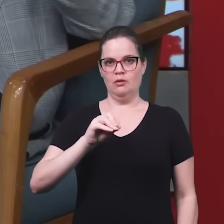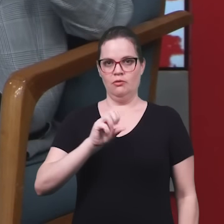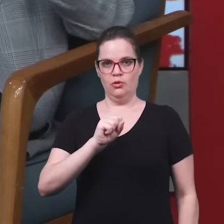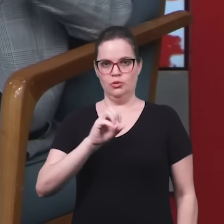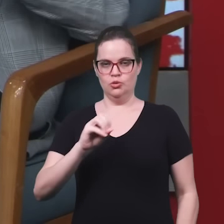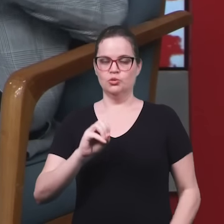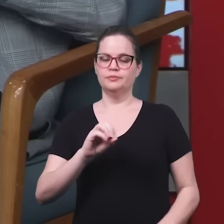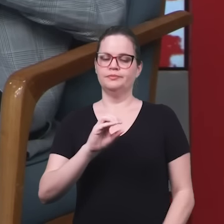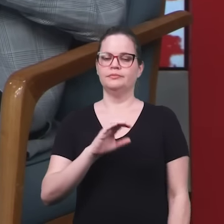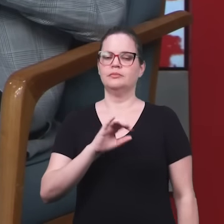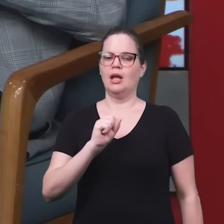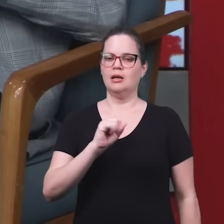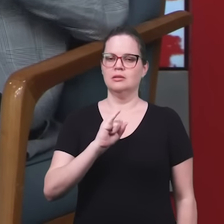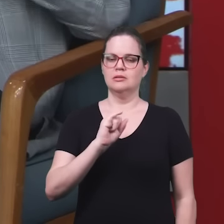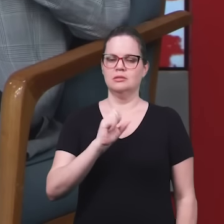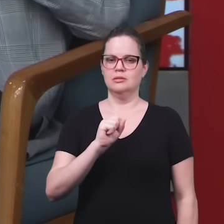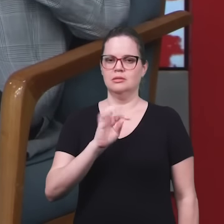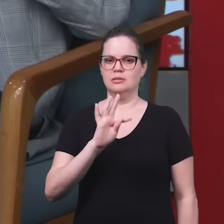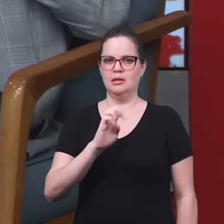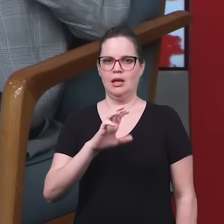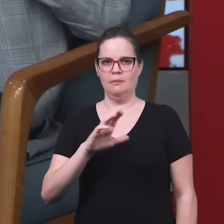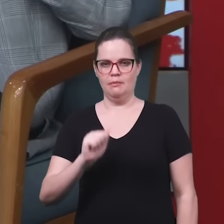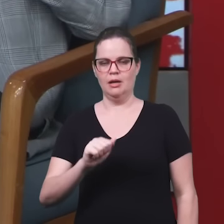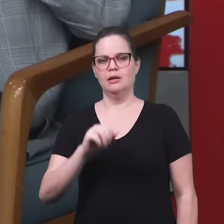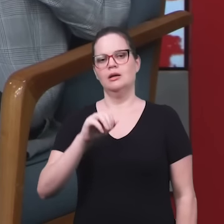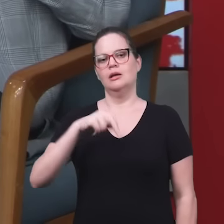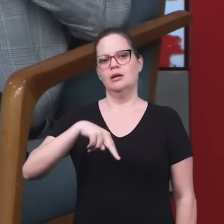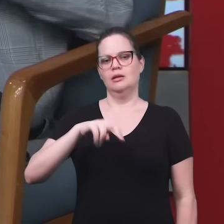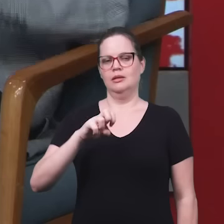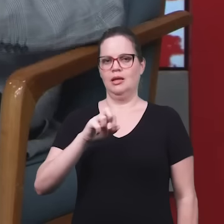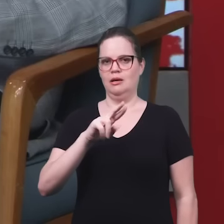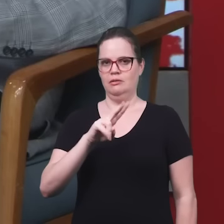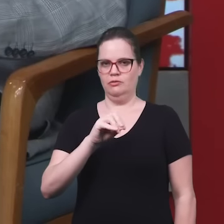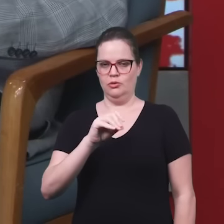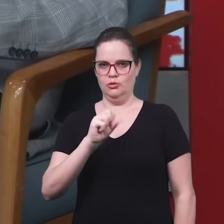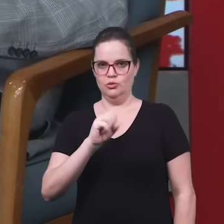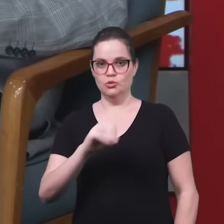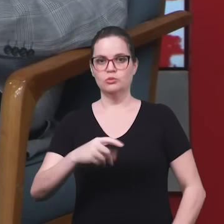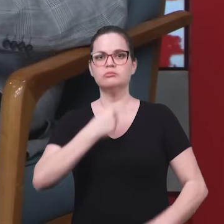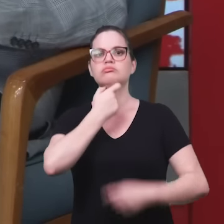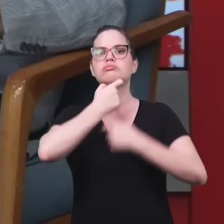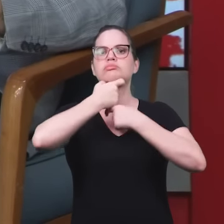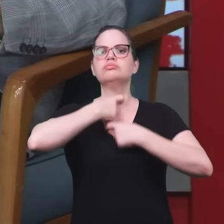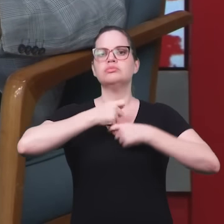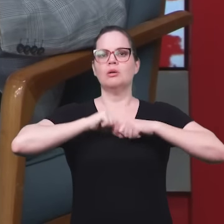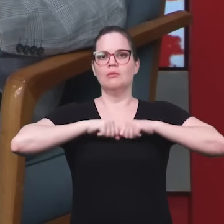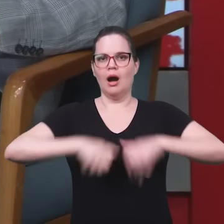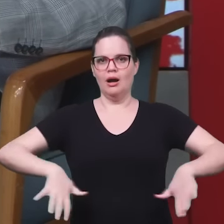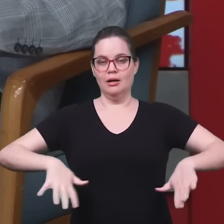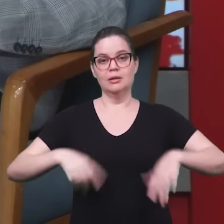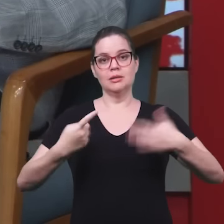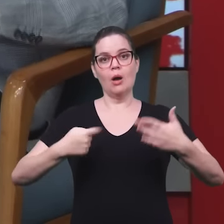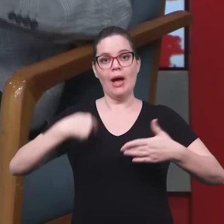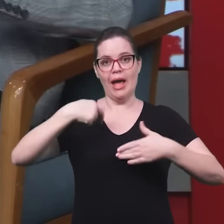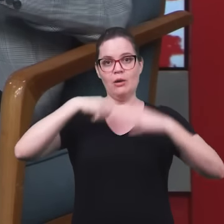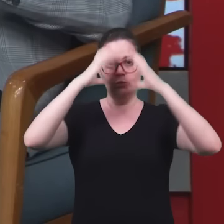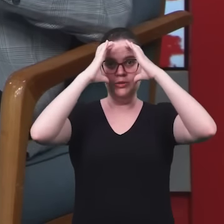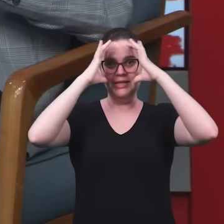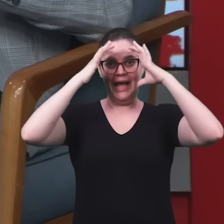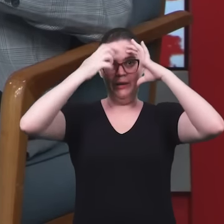estão ligadas a isso. Então, ele dá toda a notícia para o corpo.